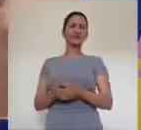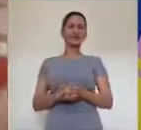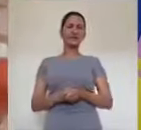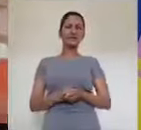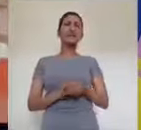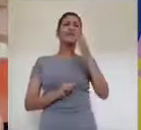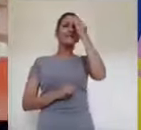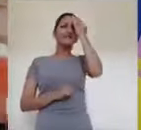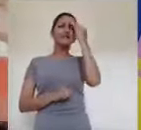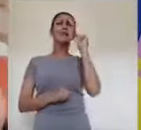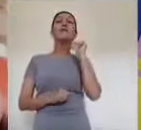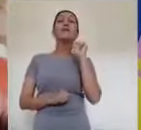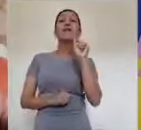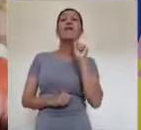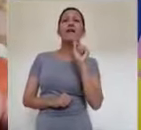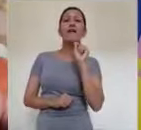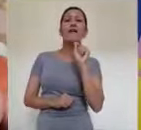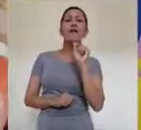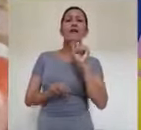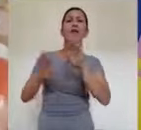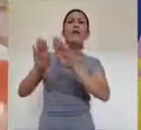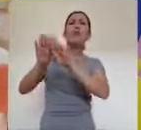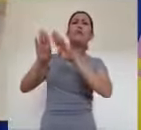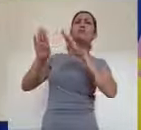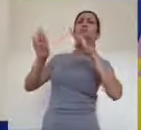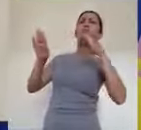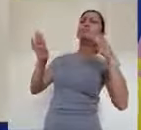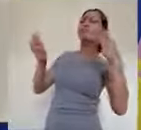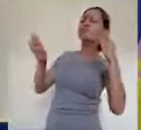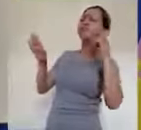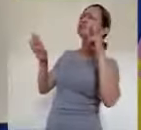quem sabe quem apareceu à porta